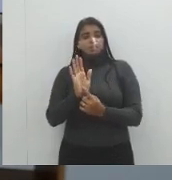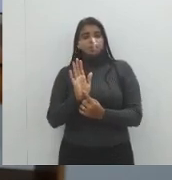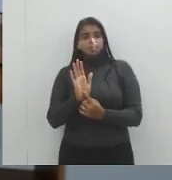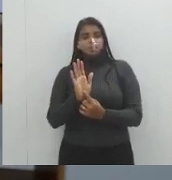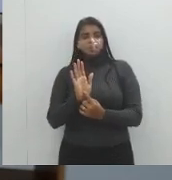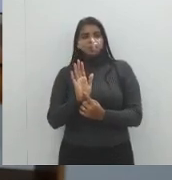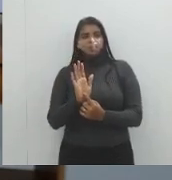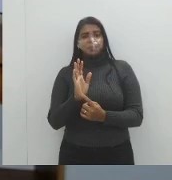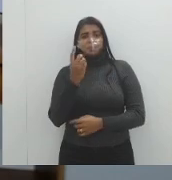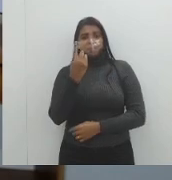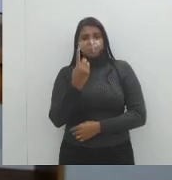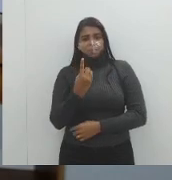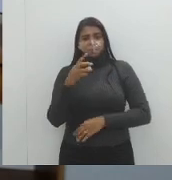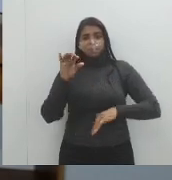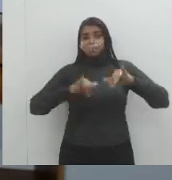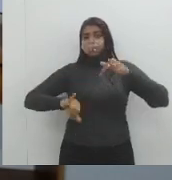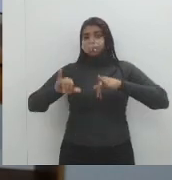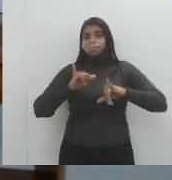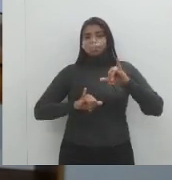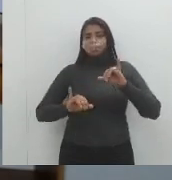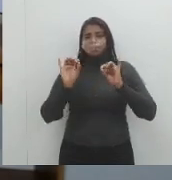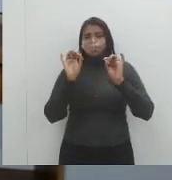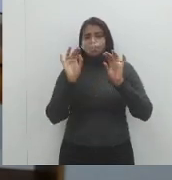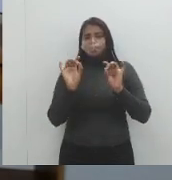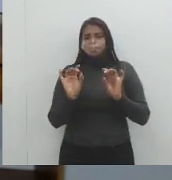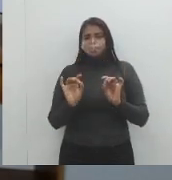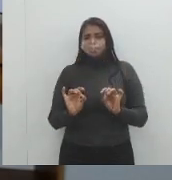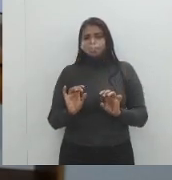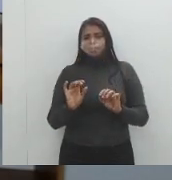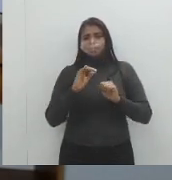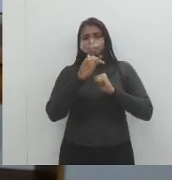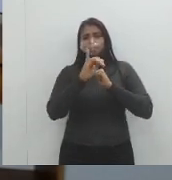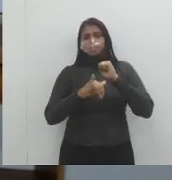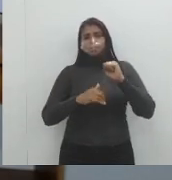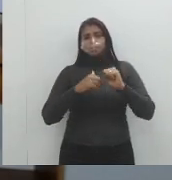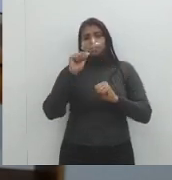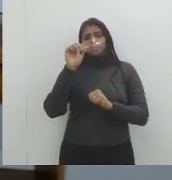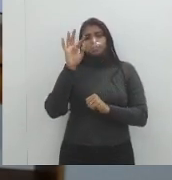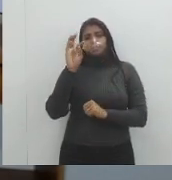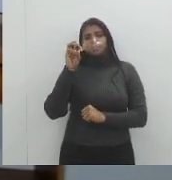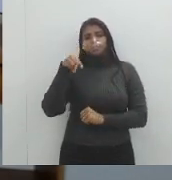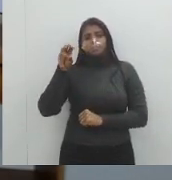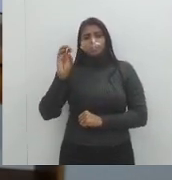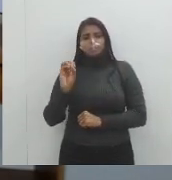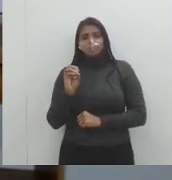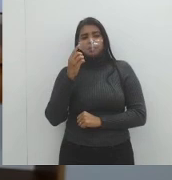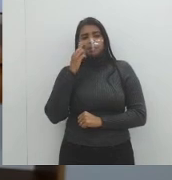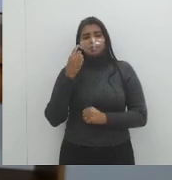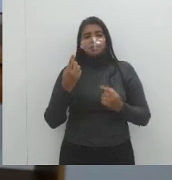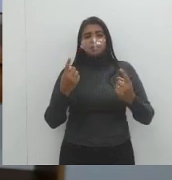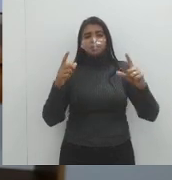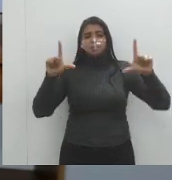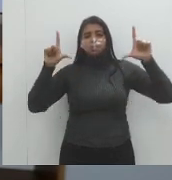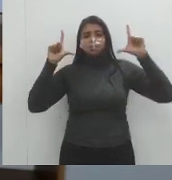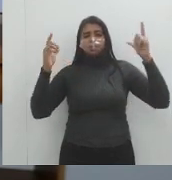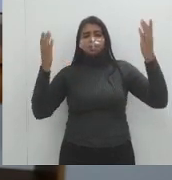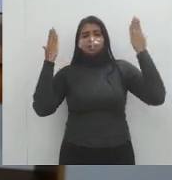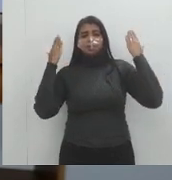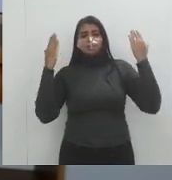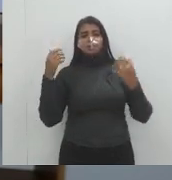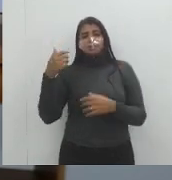a um elemento químico, a um tipo específico de átomo. Esse átomo que vocês estão vendo na imagem aí, que